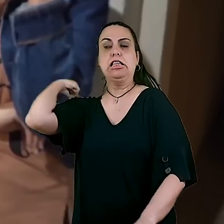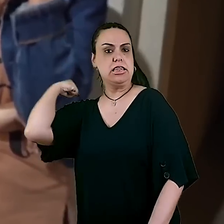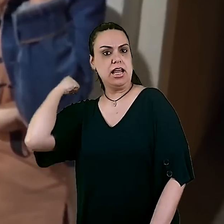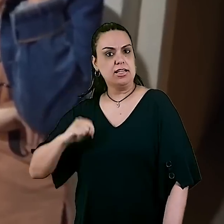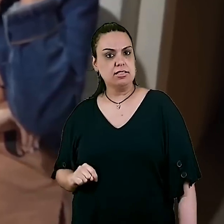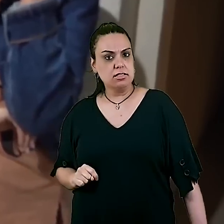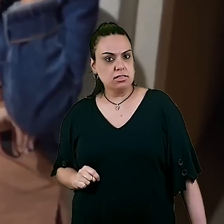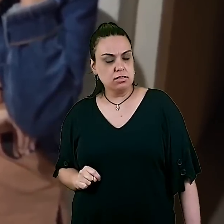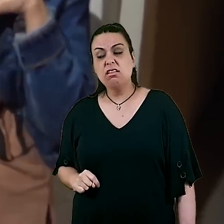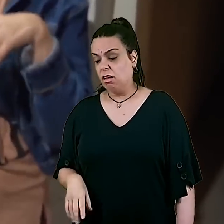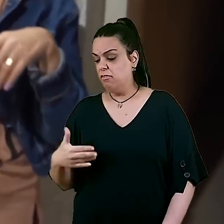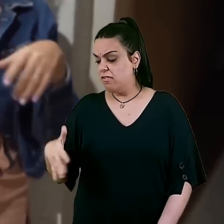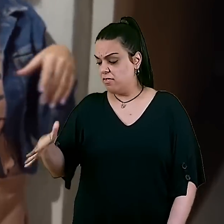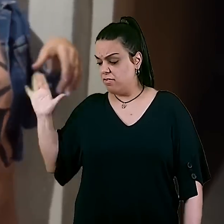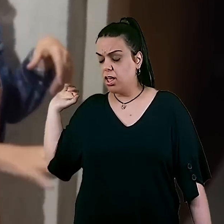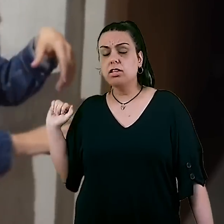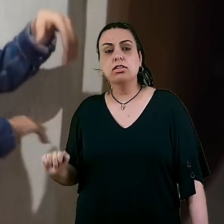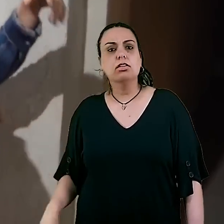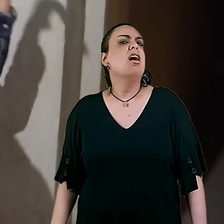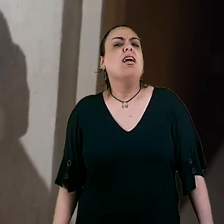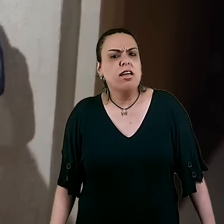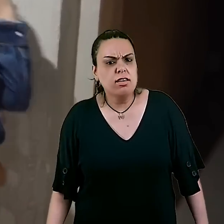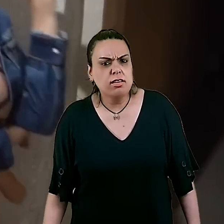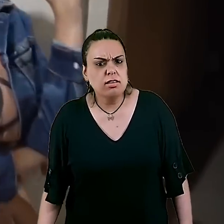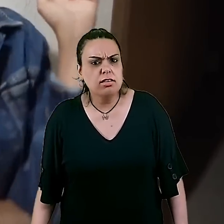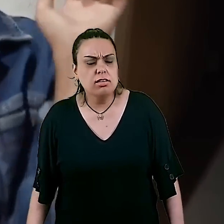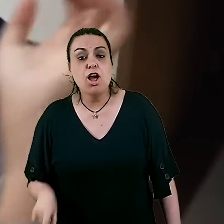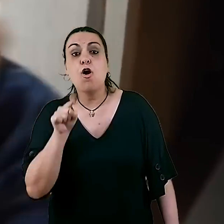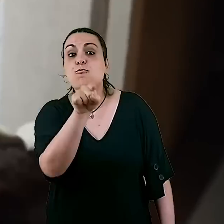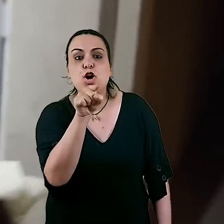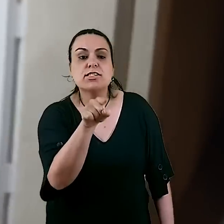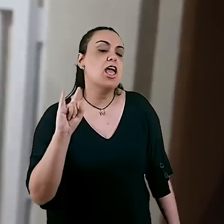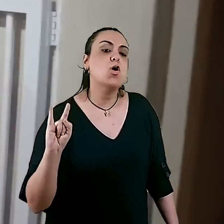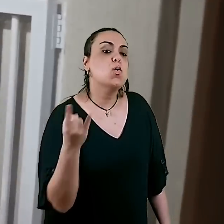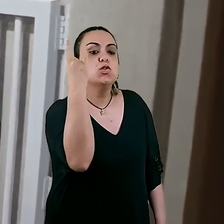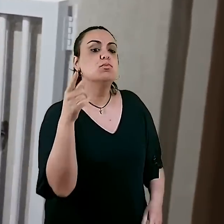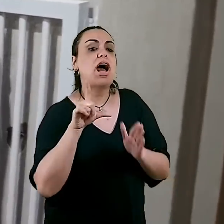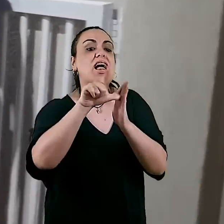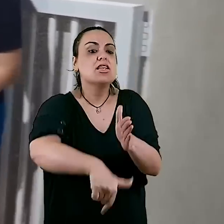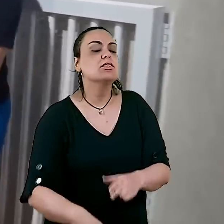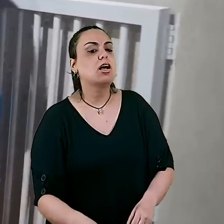trás! Pode ir pra trás. Ei! Você chegou por último.